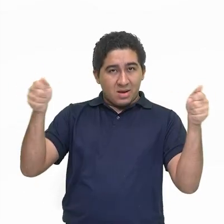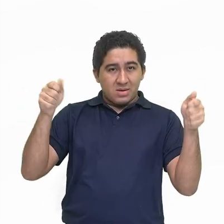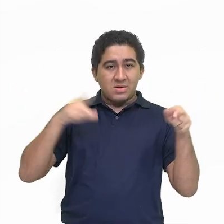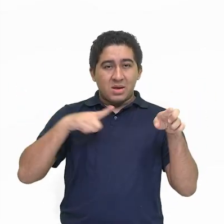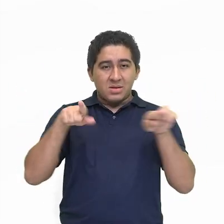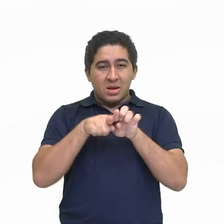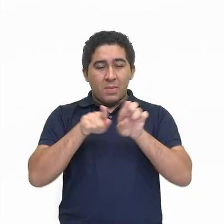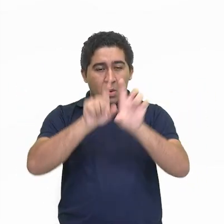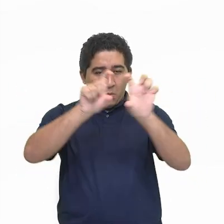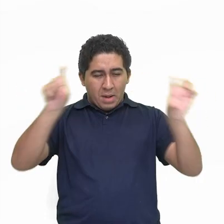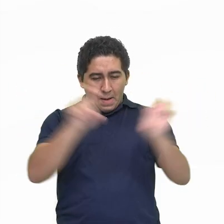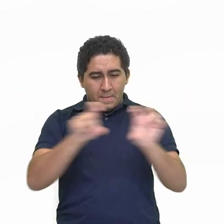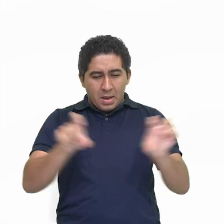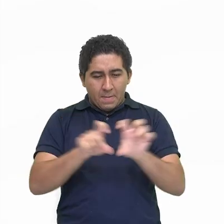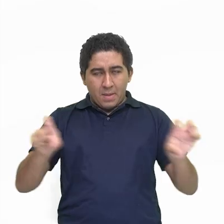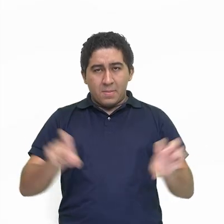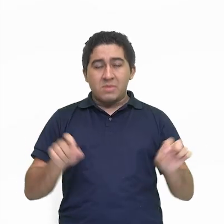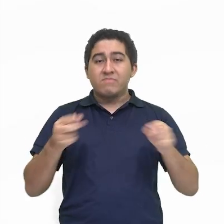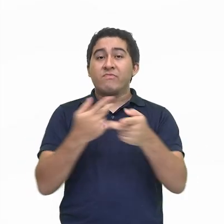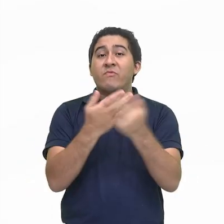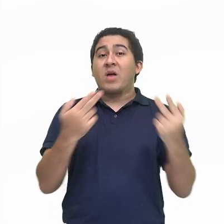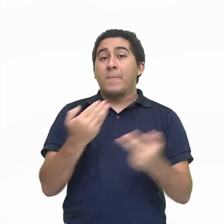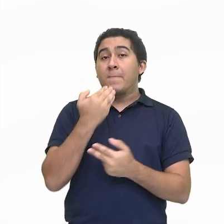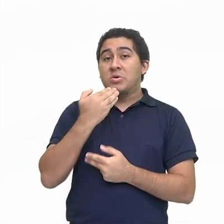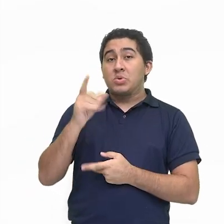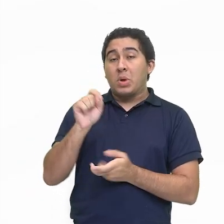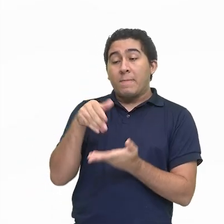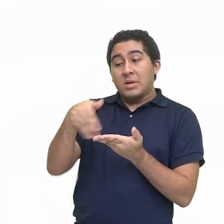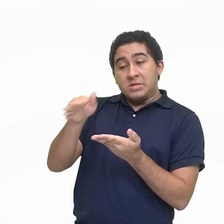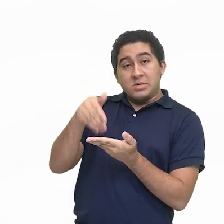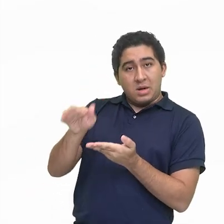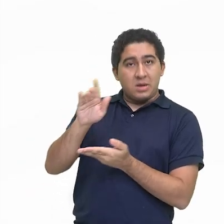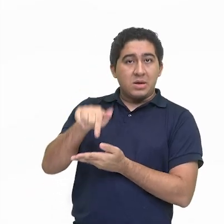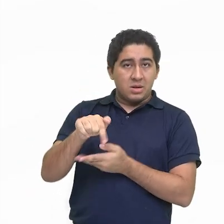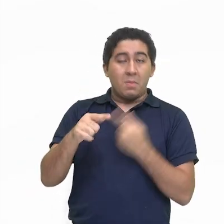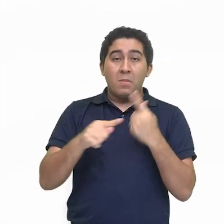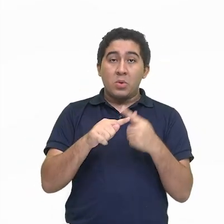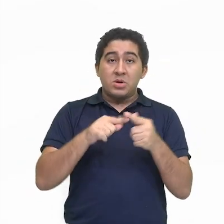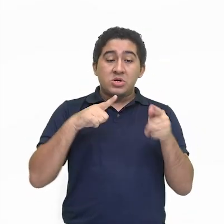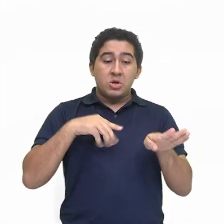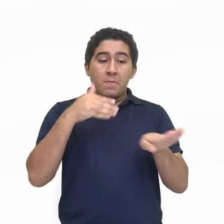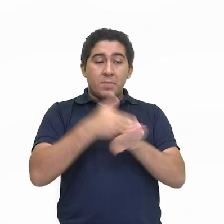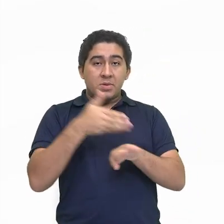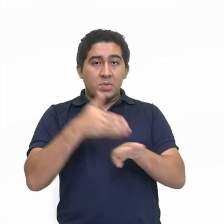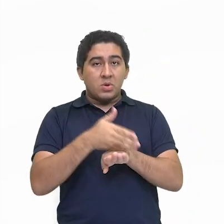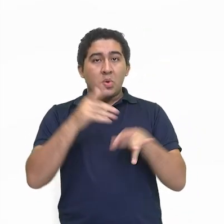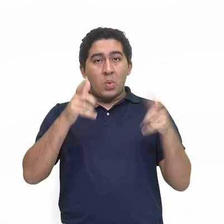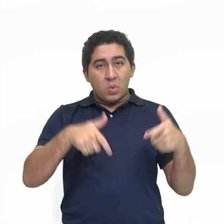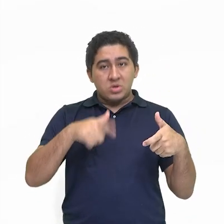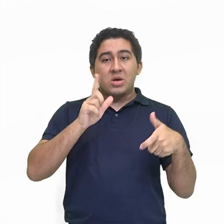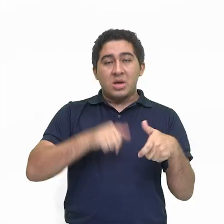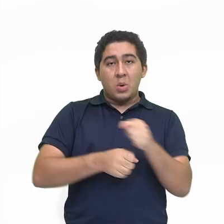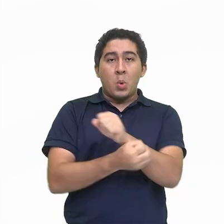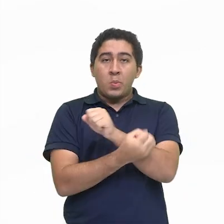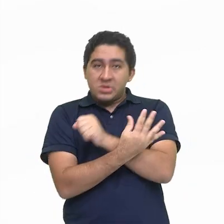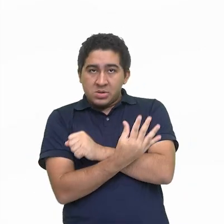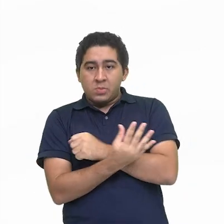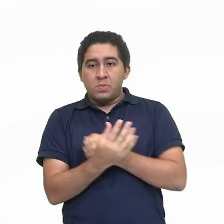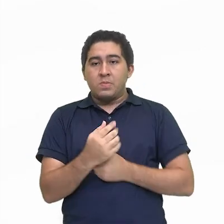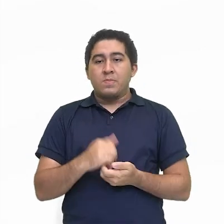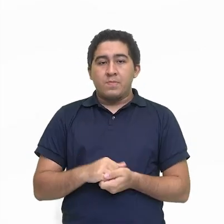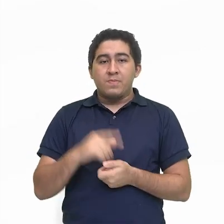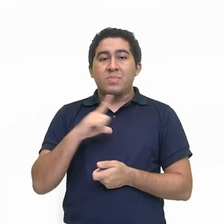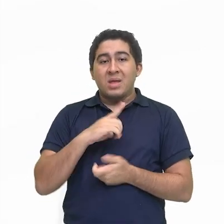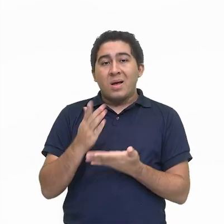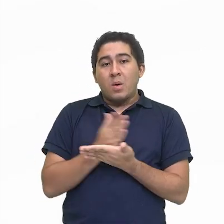ali atrás, né, pedindo justamente a sua retirada por seu envolvimento, tá, em corrupção. Então, nós temos aí